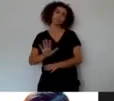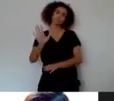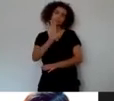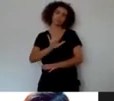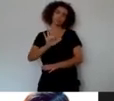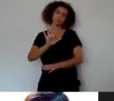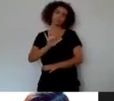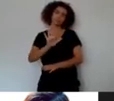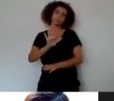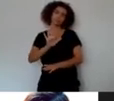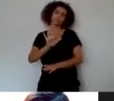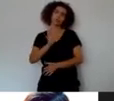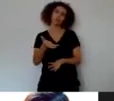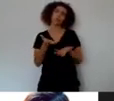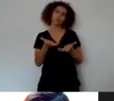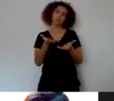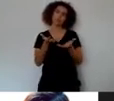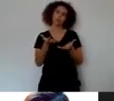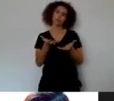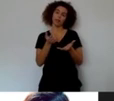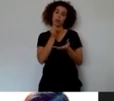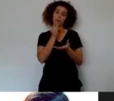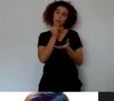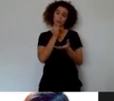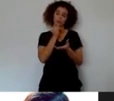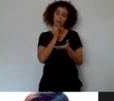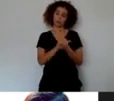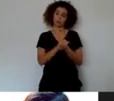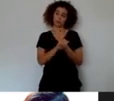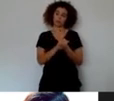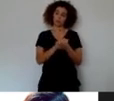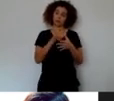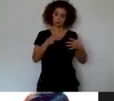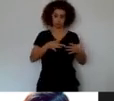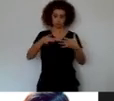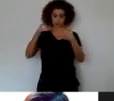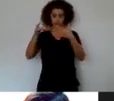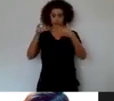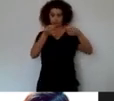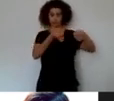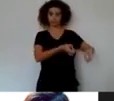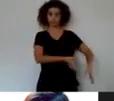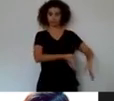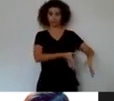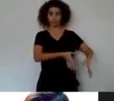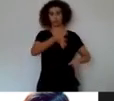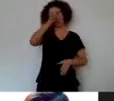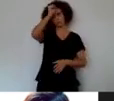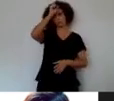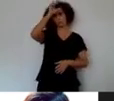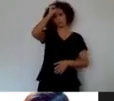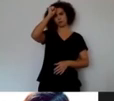sociedade está disposta, né, a sair um pouco dessa questão privilegiada e aprender, né, e parar